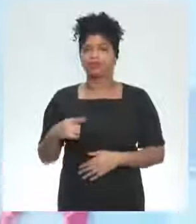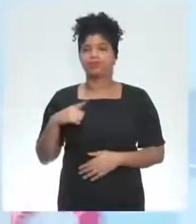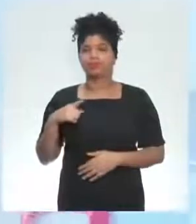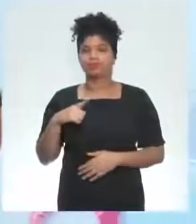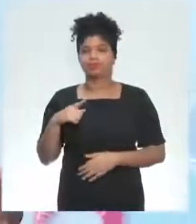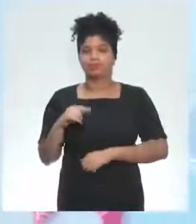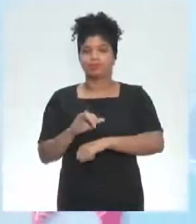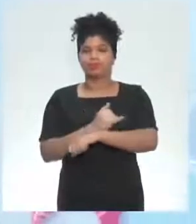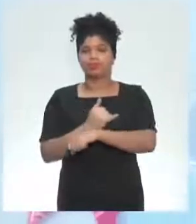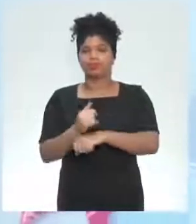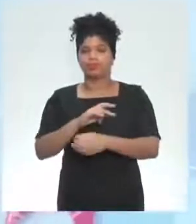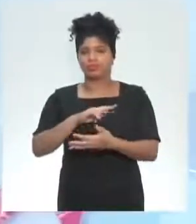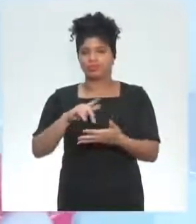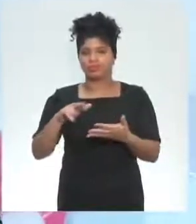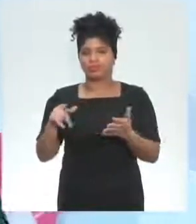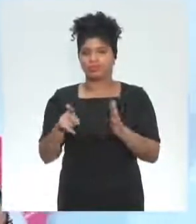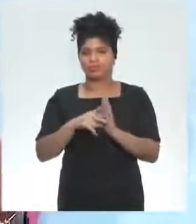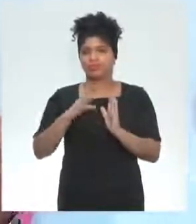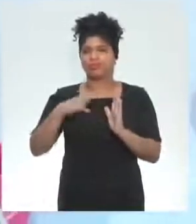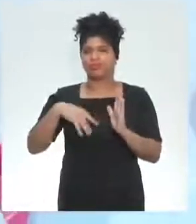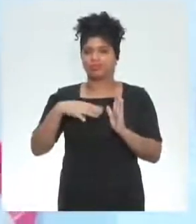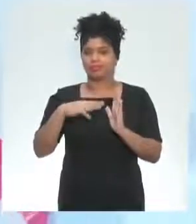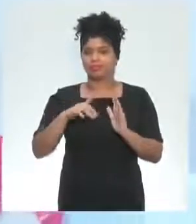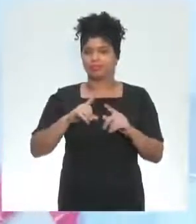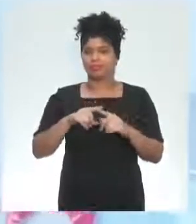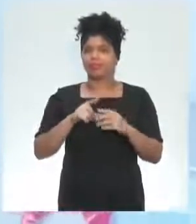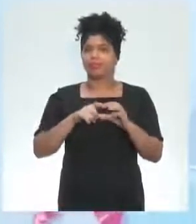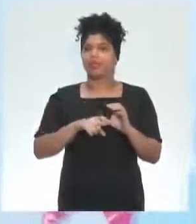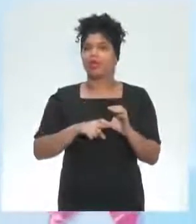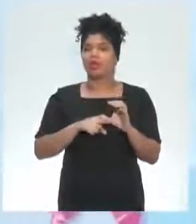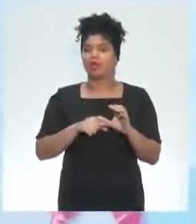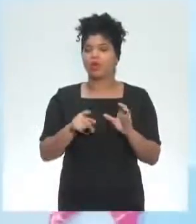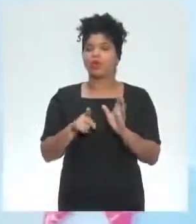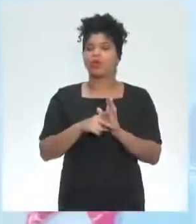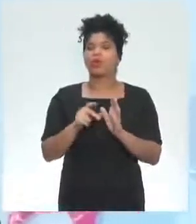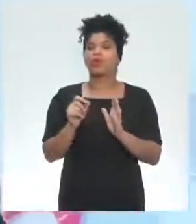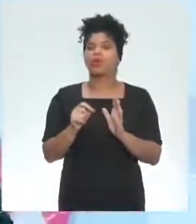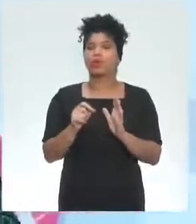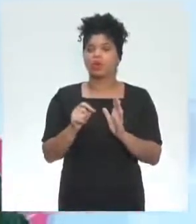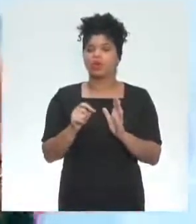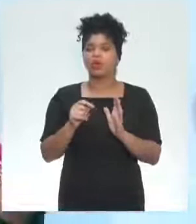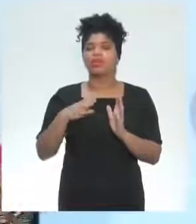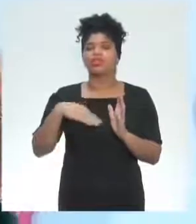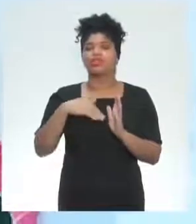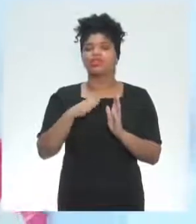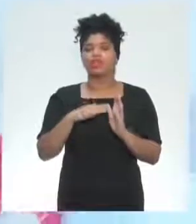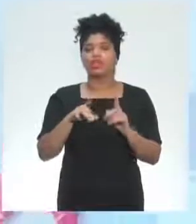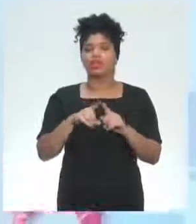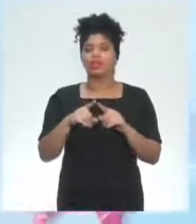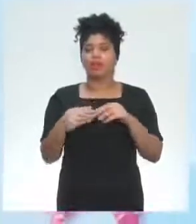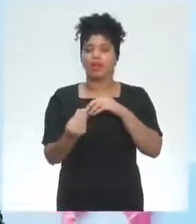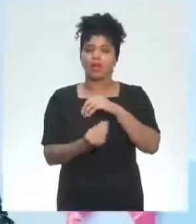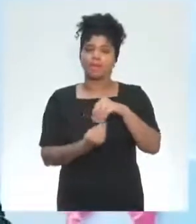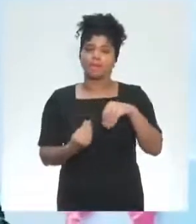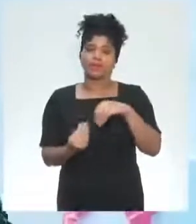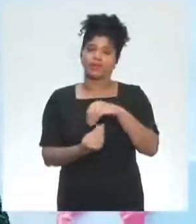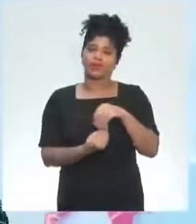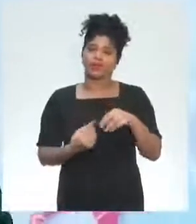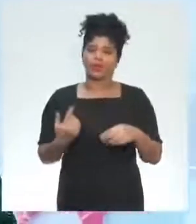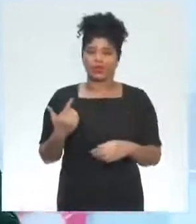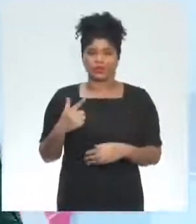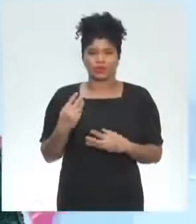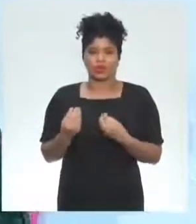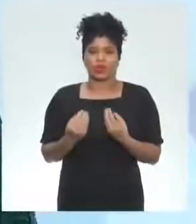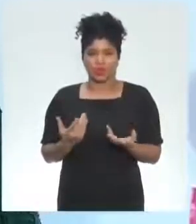técnicas, né, na pintura, tá? Então, dependendo até da decorrência da tinta, né, ou da mistura entre as tintas. Então, a gente vê